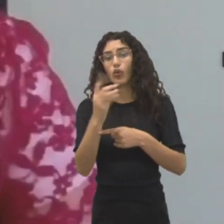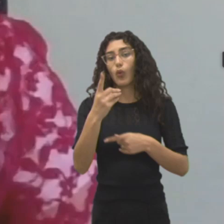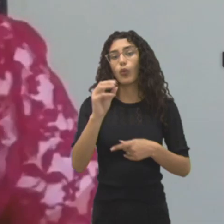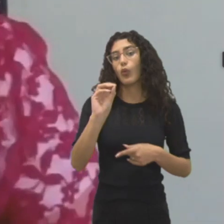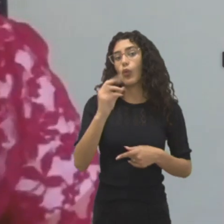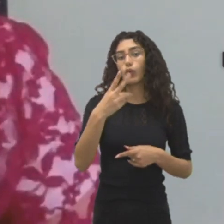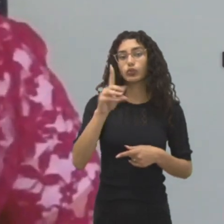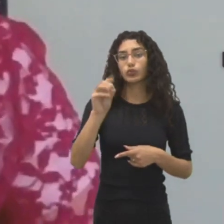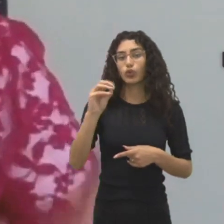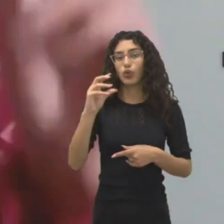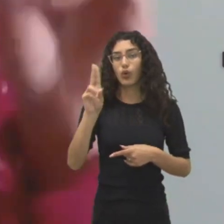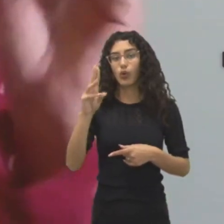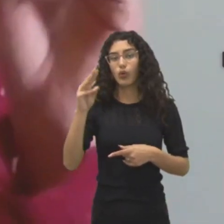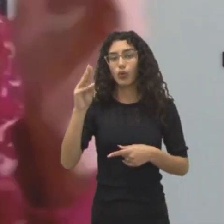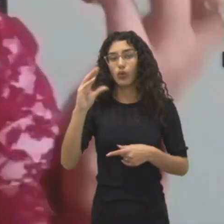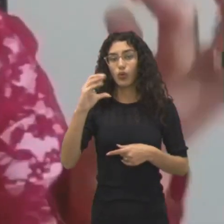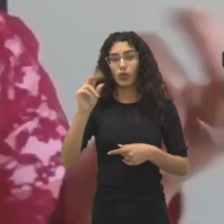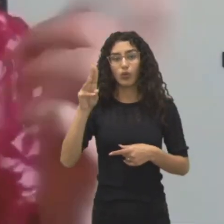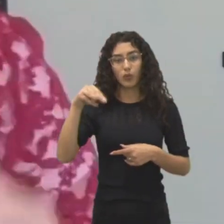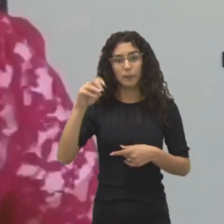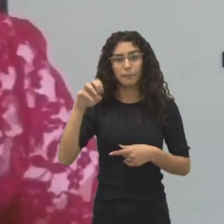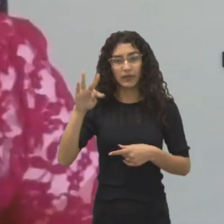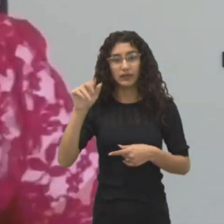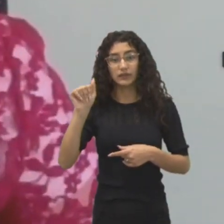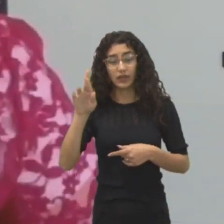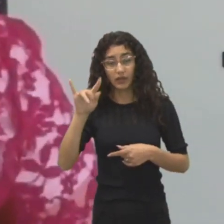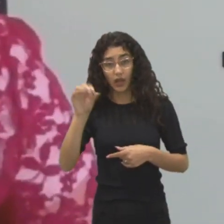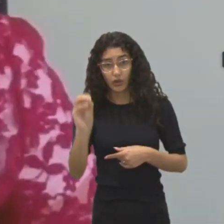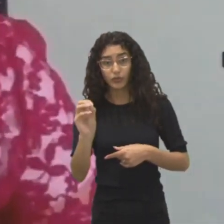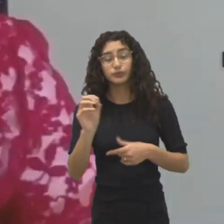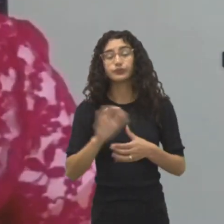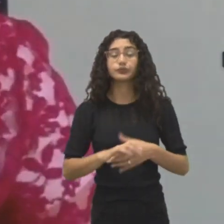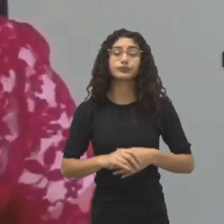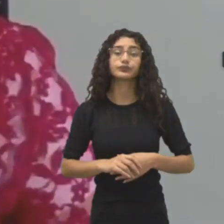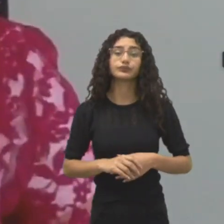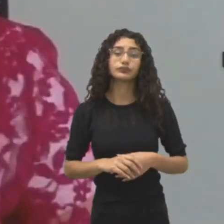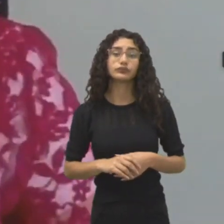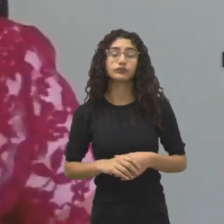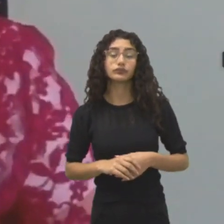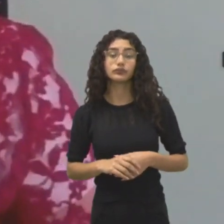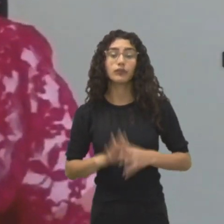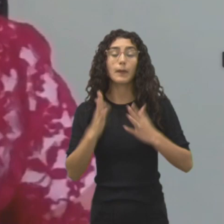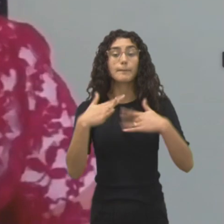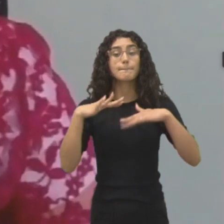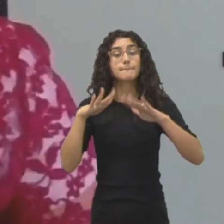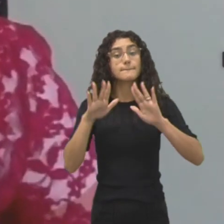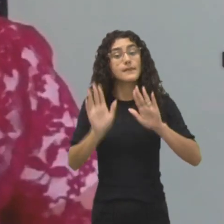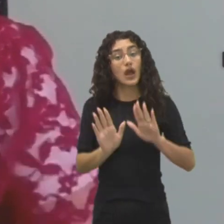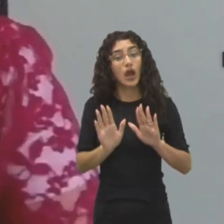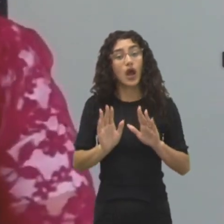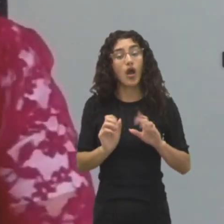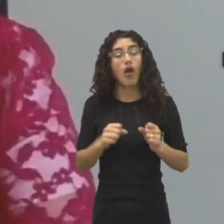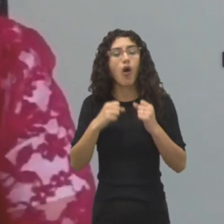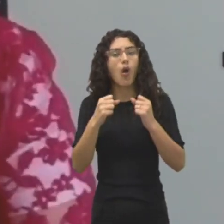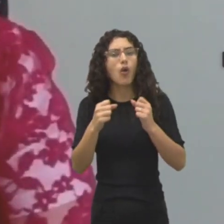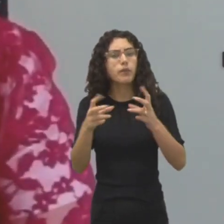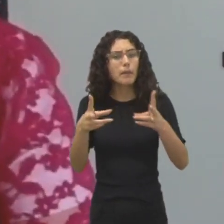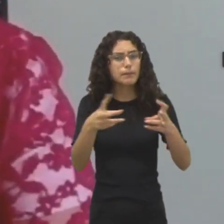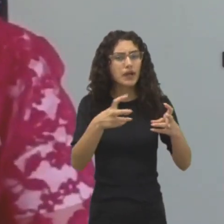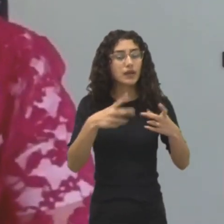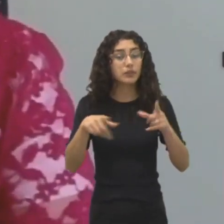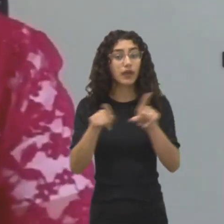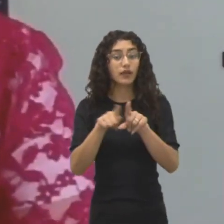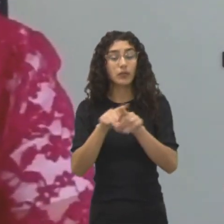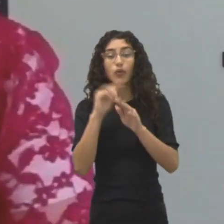teve tanto assim, sucesso, entre aspas, no nível cinematográfico. Mas você consegue perceber no mesmo